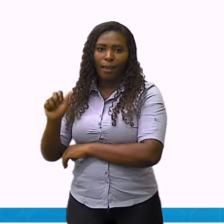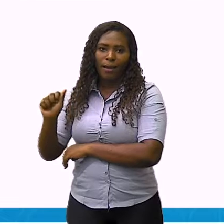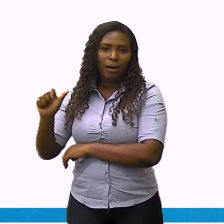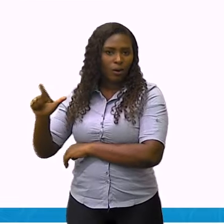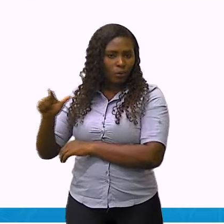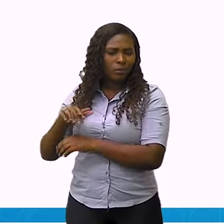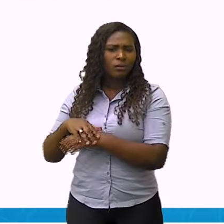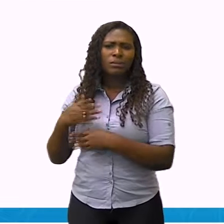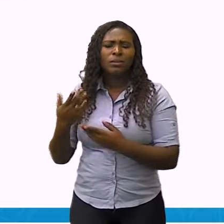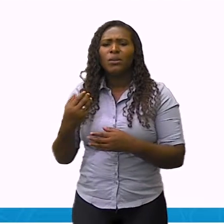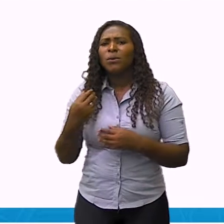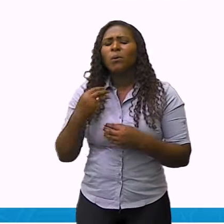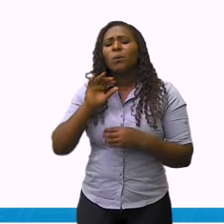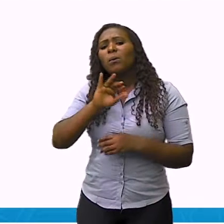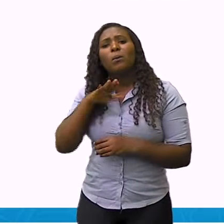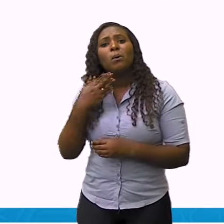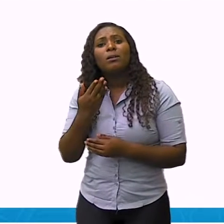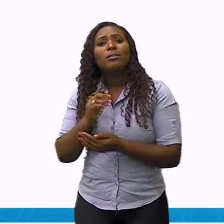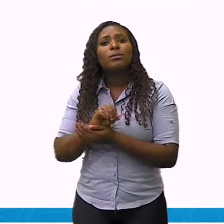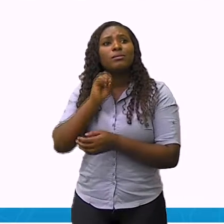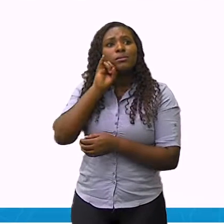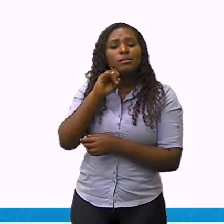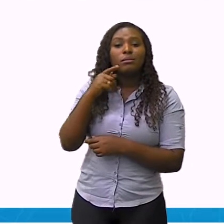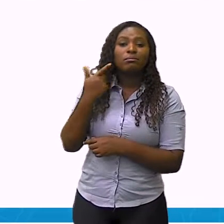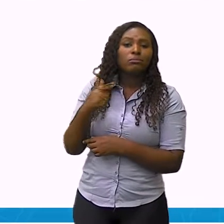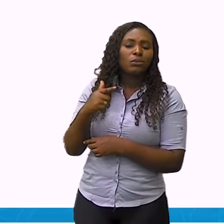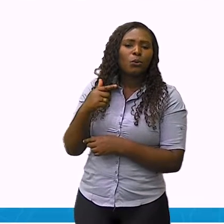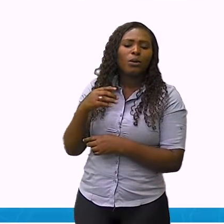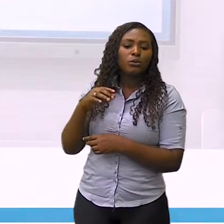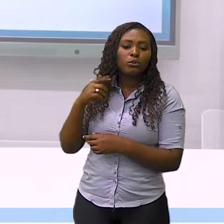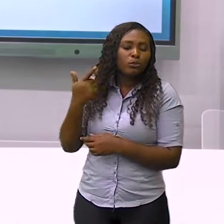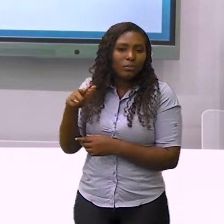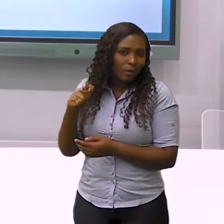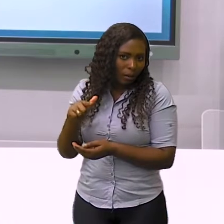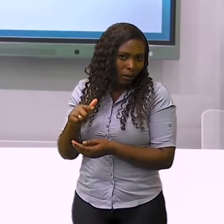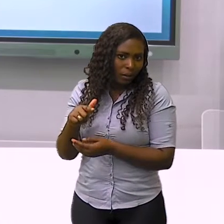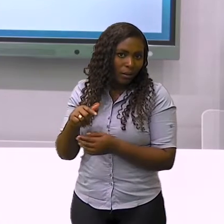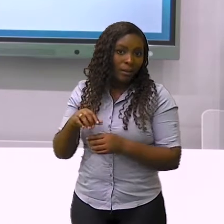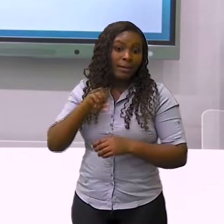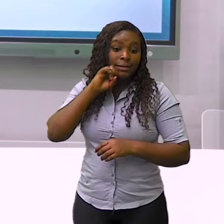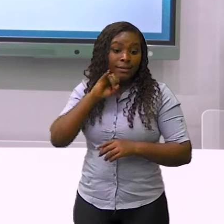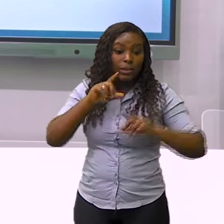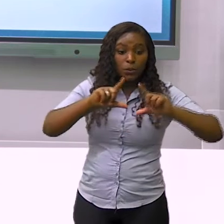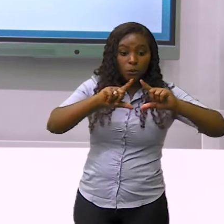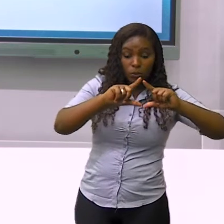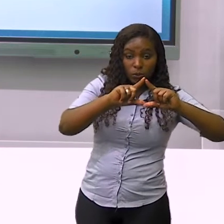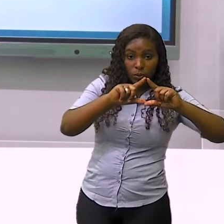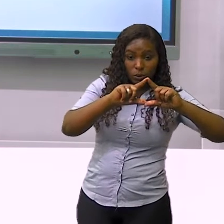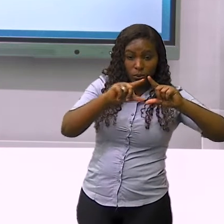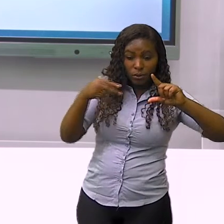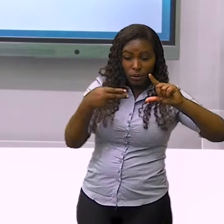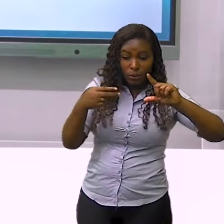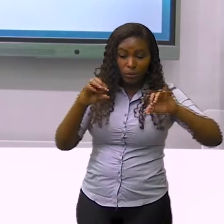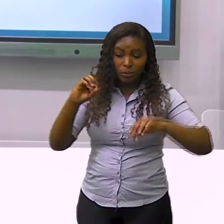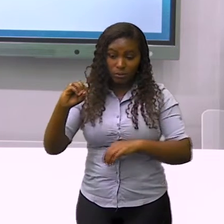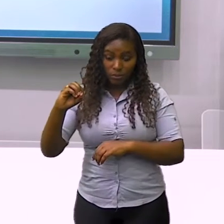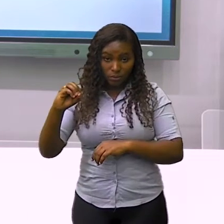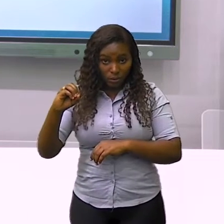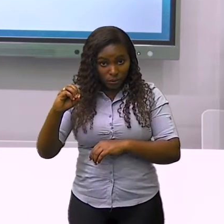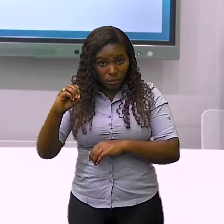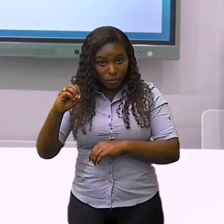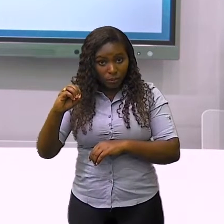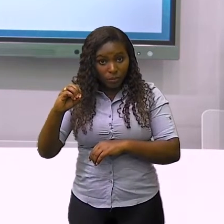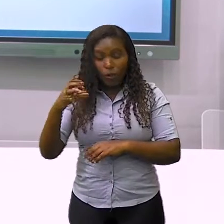delta foi igual a 0. E o meu x? X é igual a menos